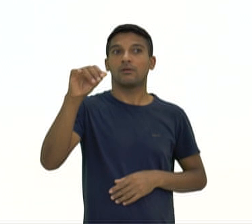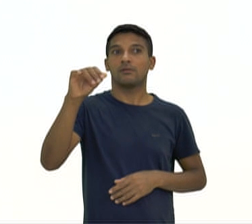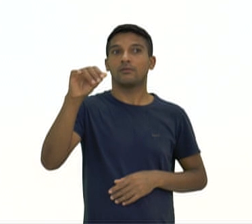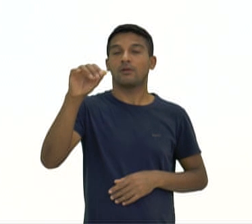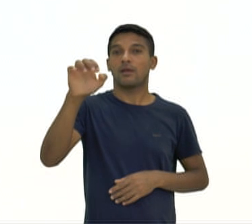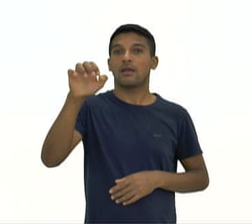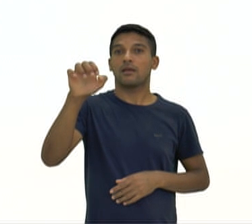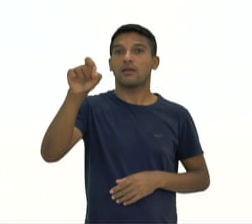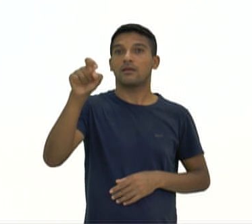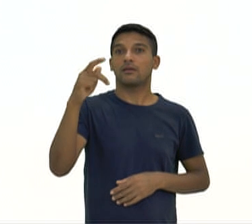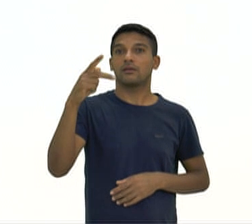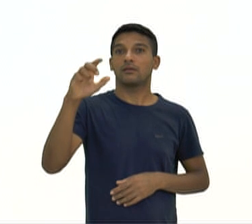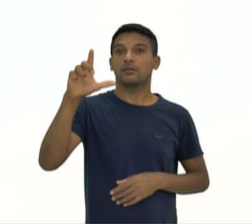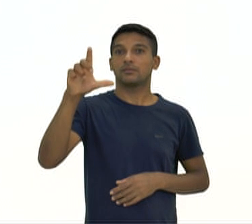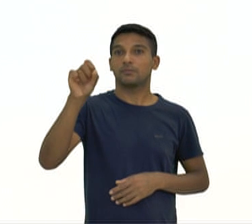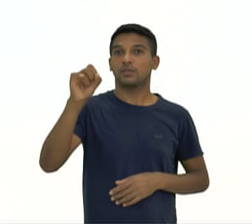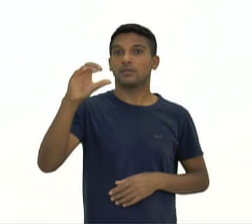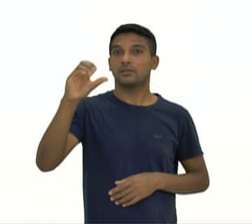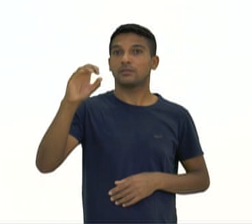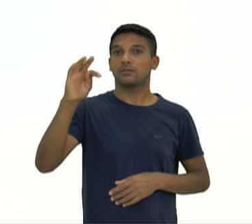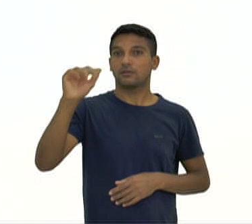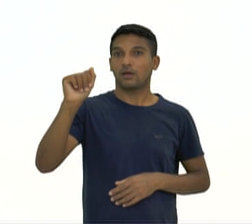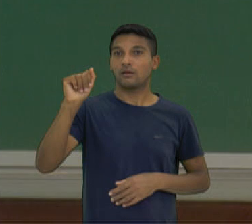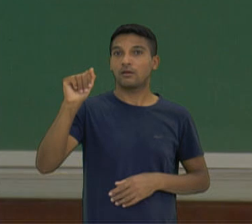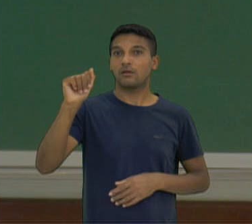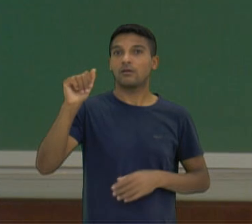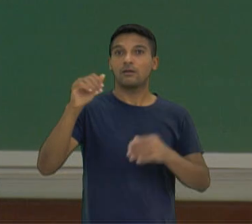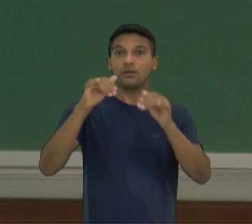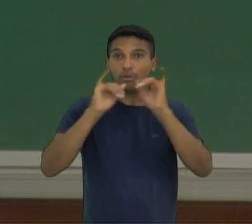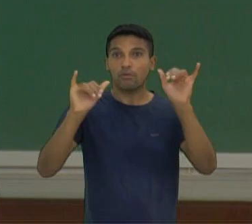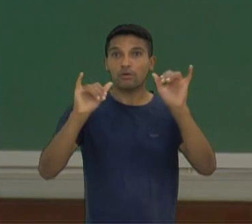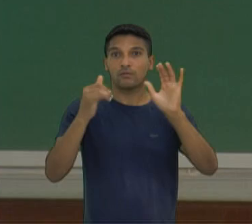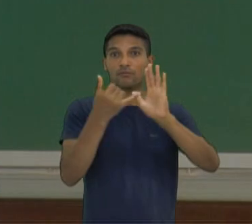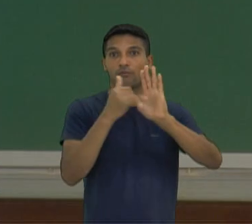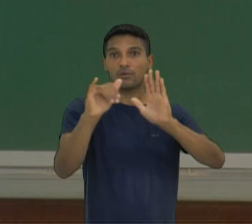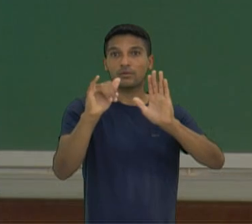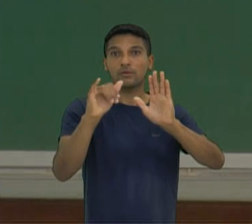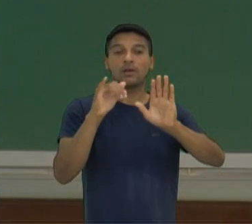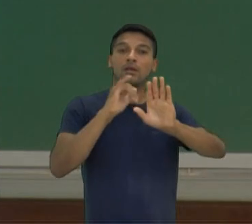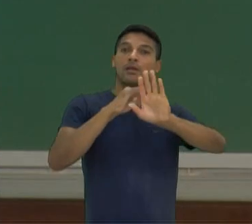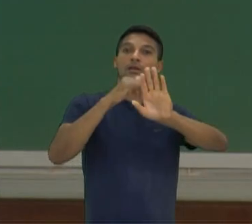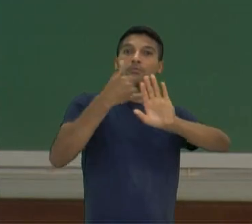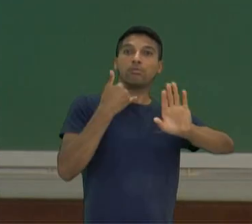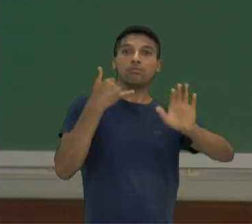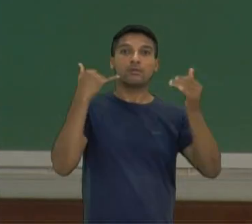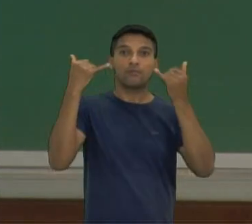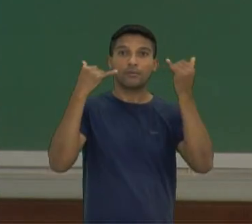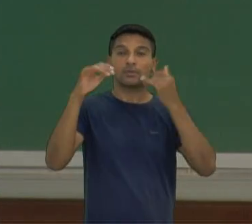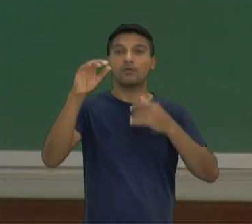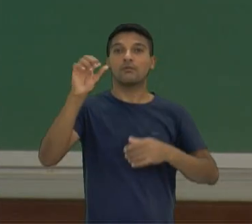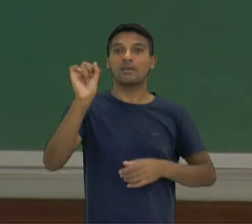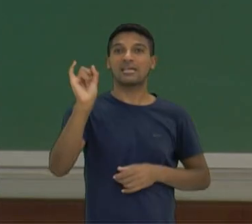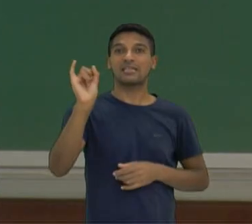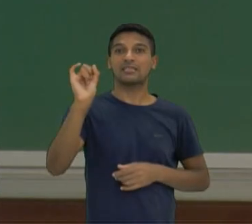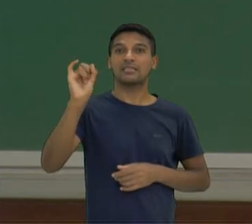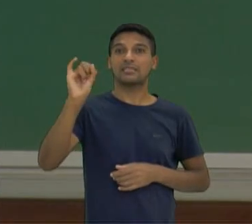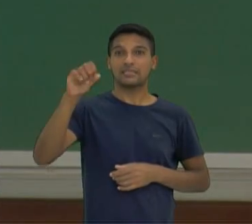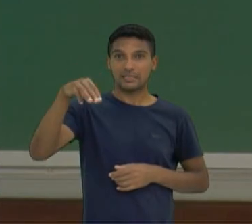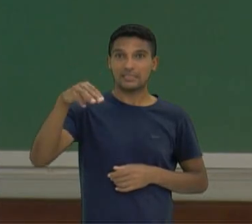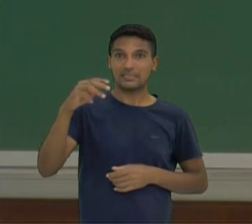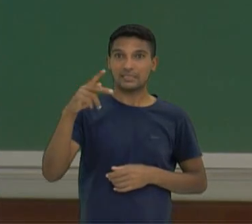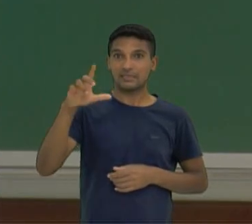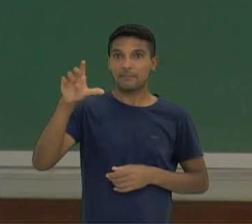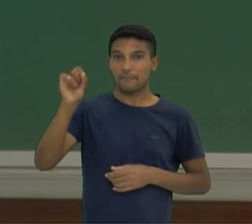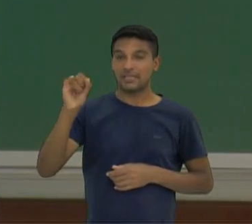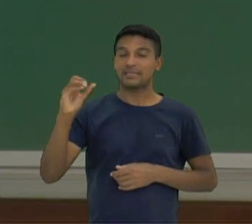entrevista, um fragmento e as características desse gênero textual com a entrevista que já temos trabalhado, já sabemos aí muita